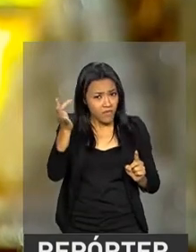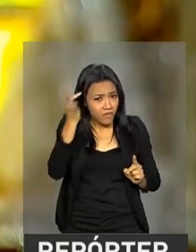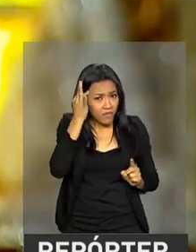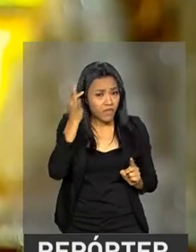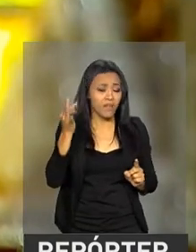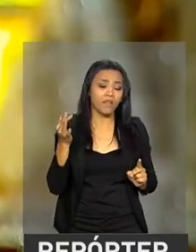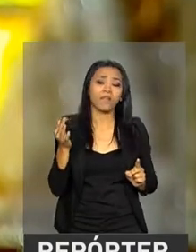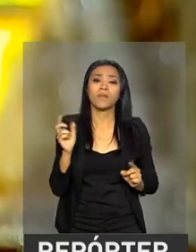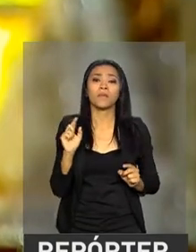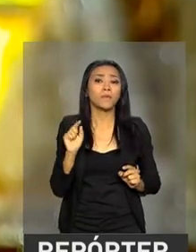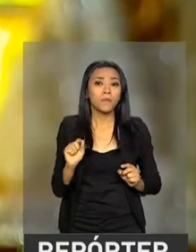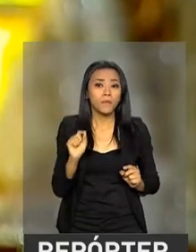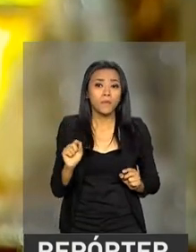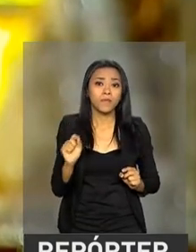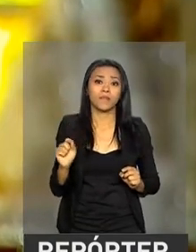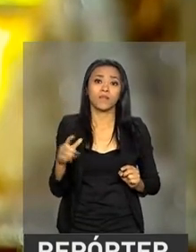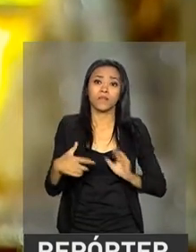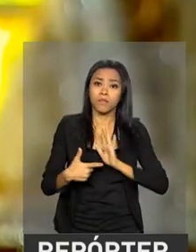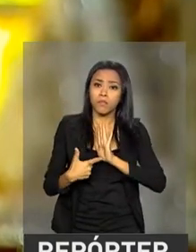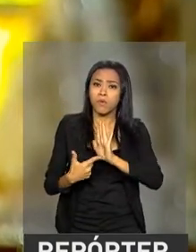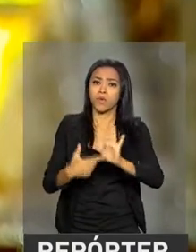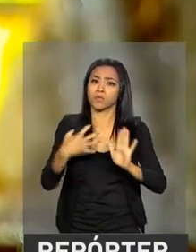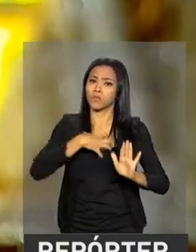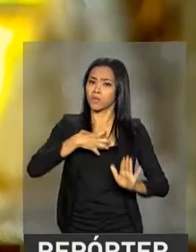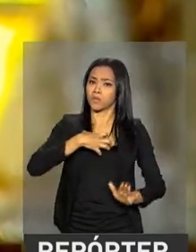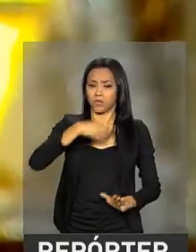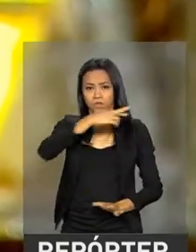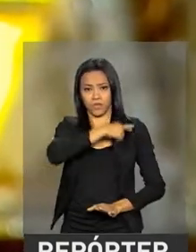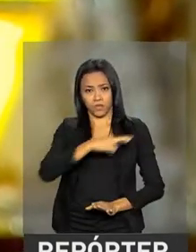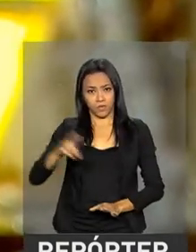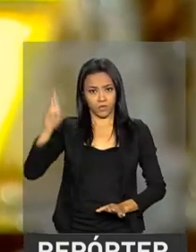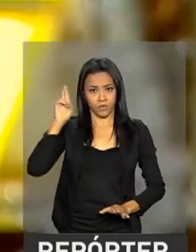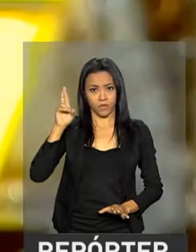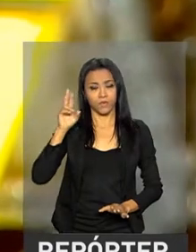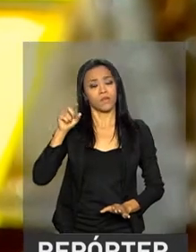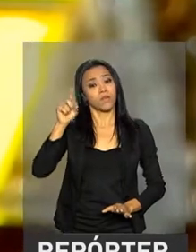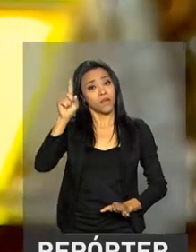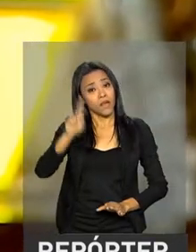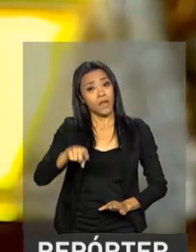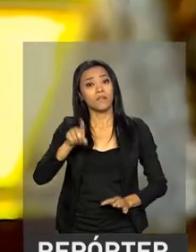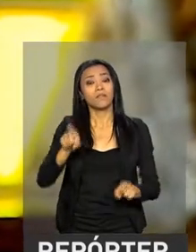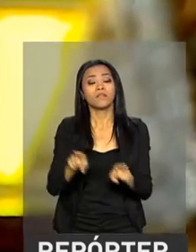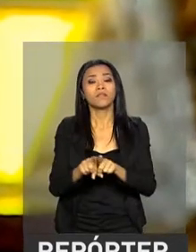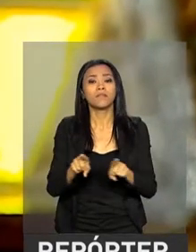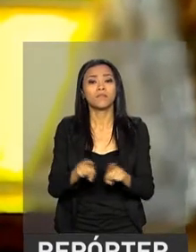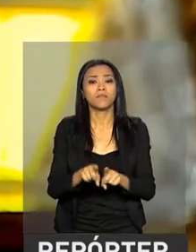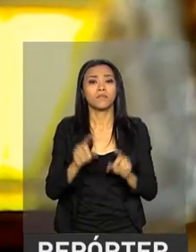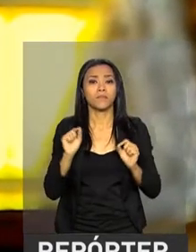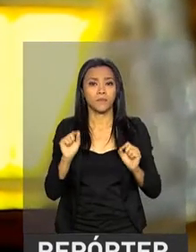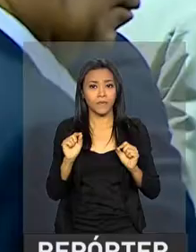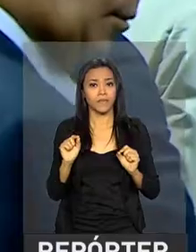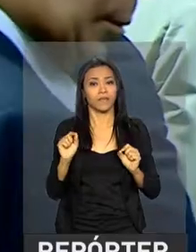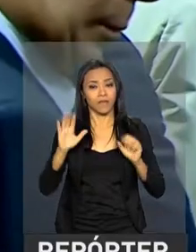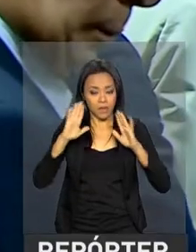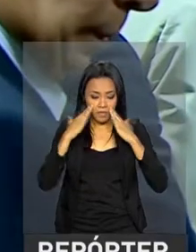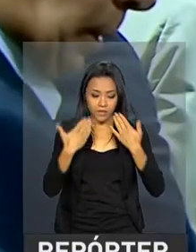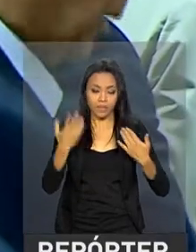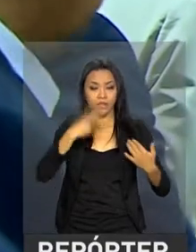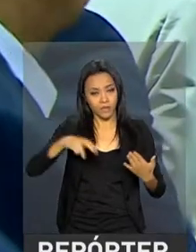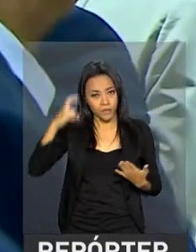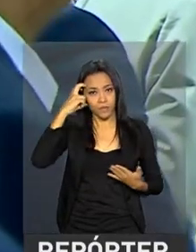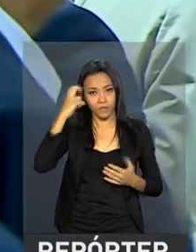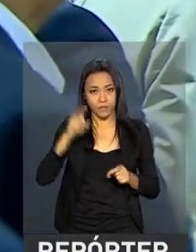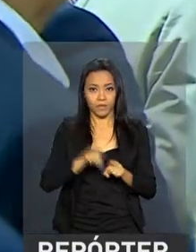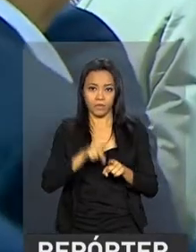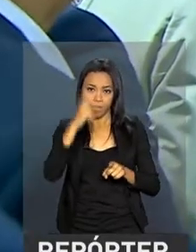transcende o aspecto puramente religioso. Se torna também uma manifestação cultural. O presidente